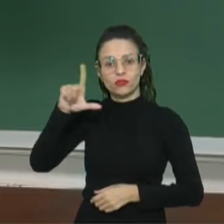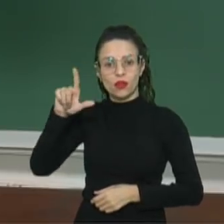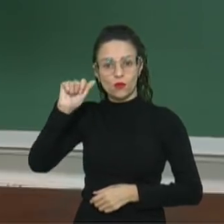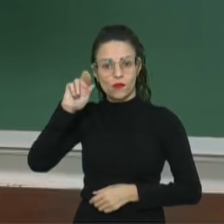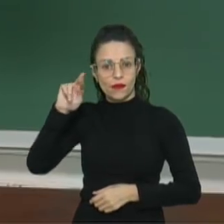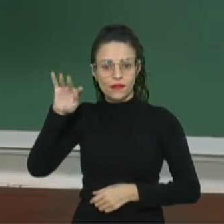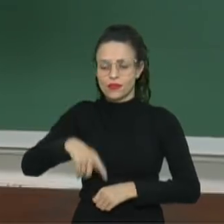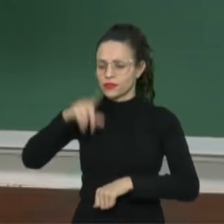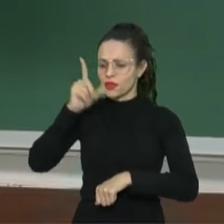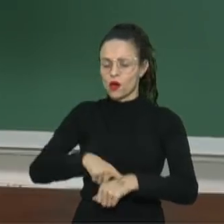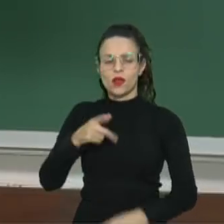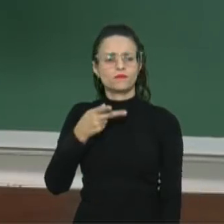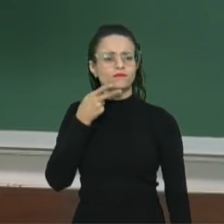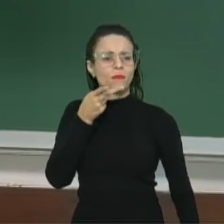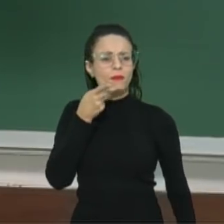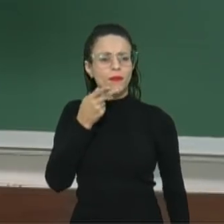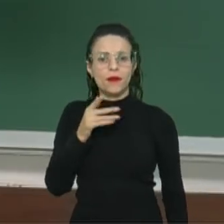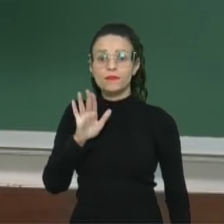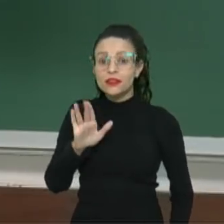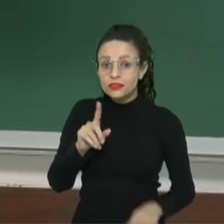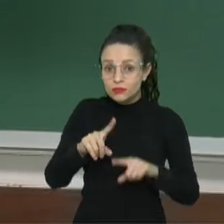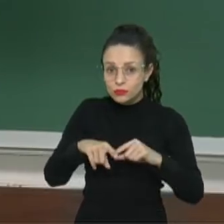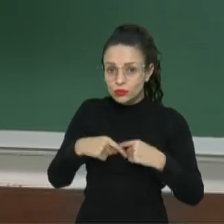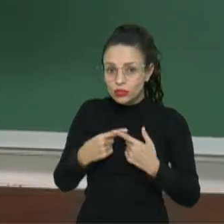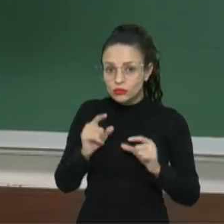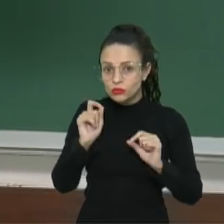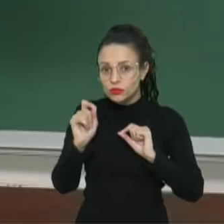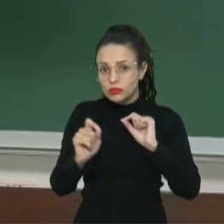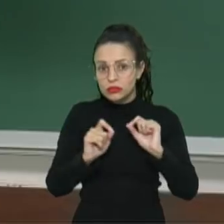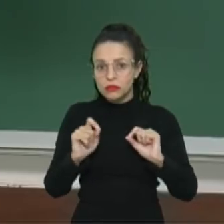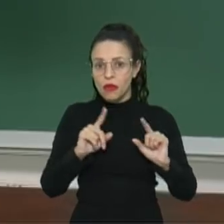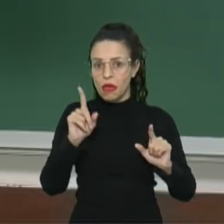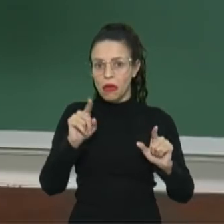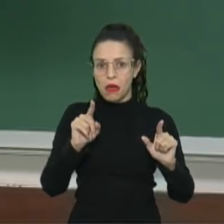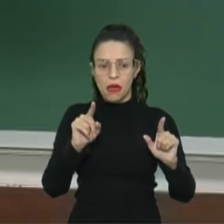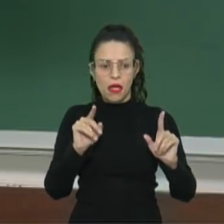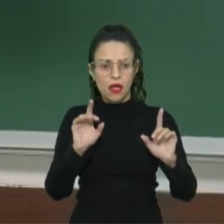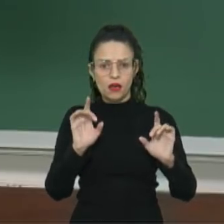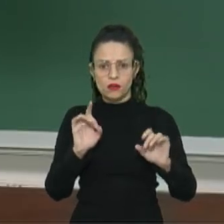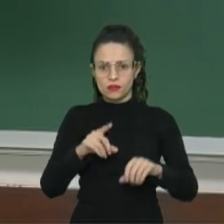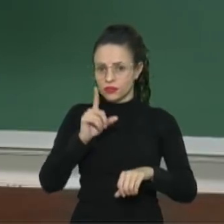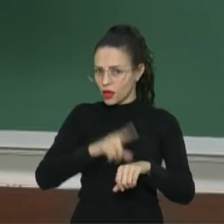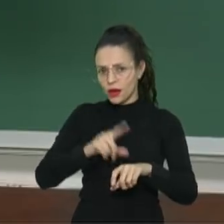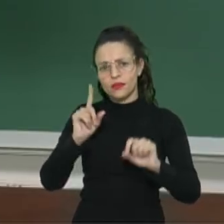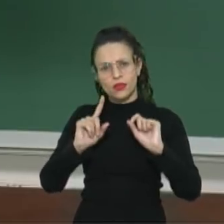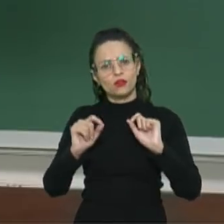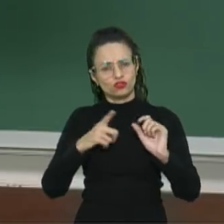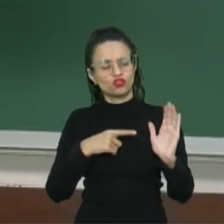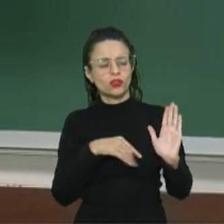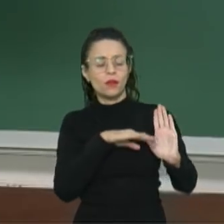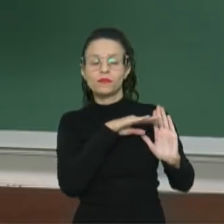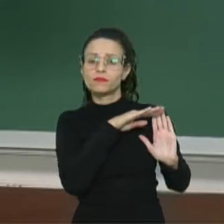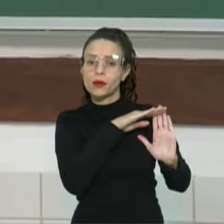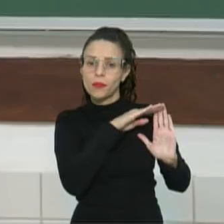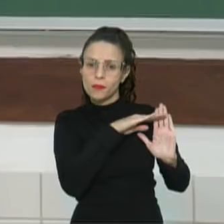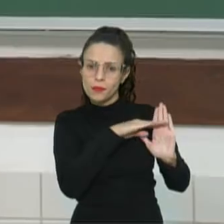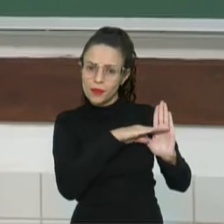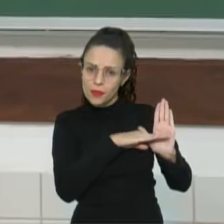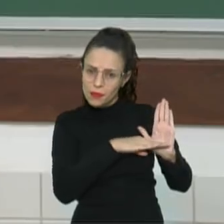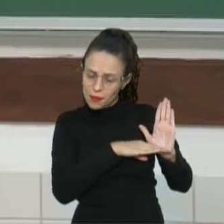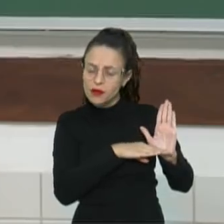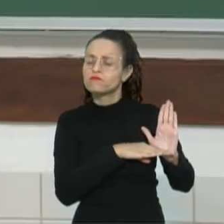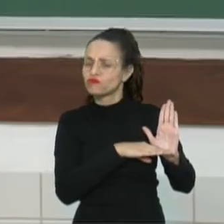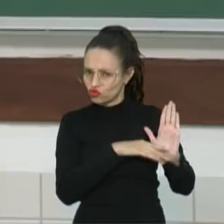da improvisação. Mas não é por isso que, né, era assim, só feito na hora. Não, eles tinham um roteiro. O que era esse